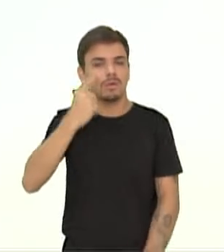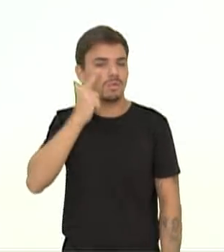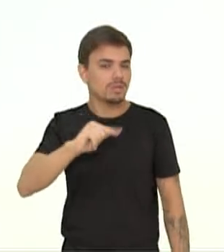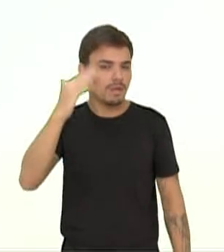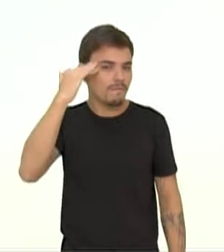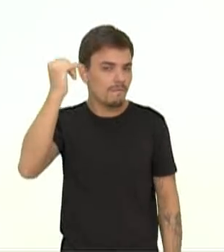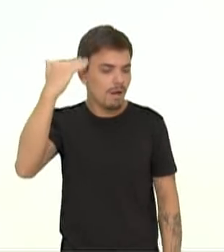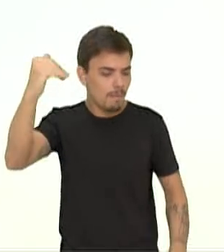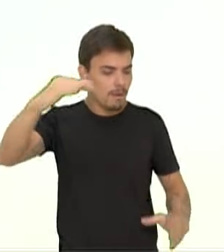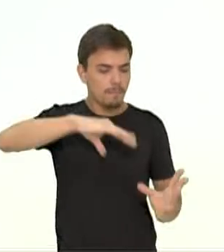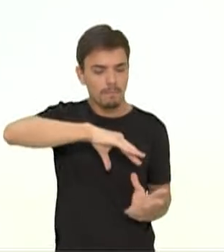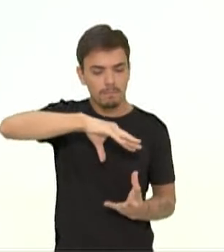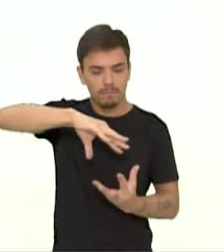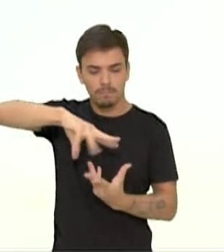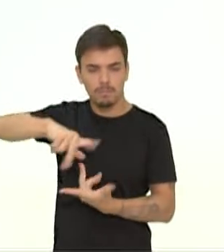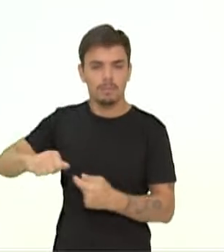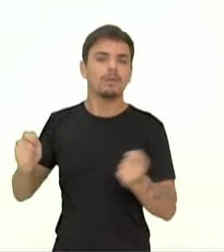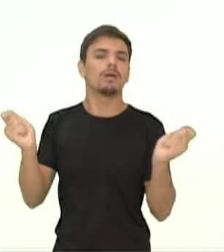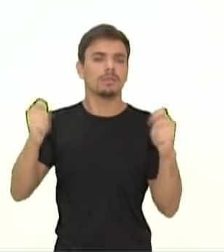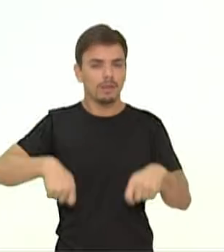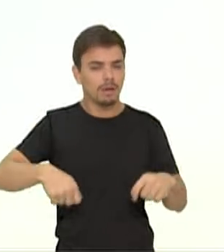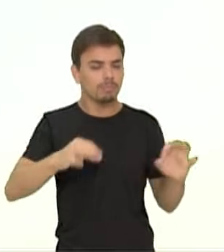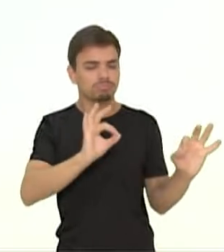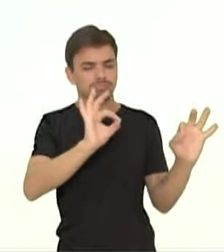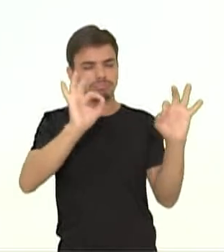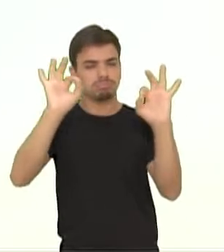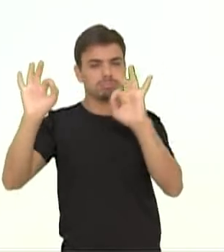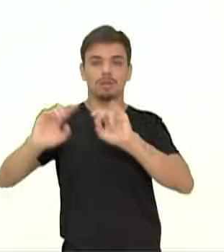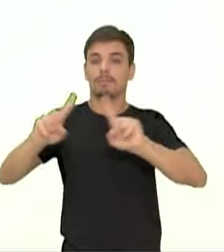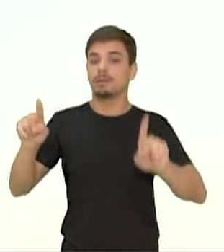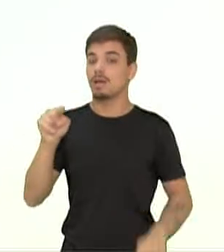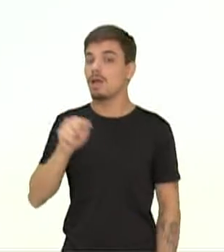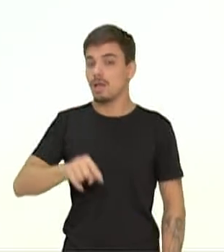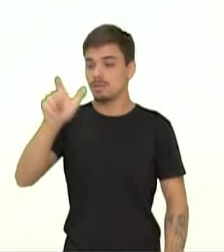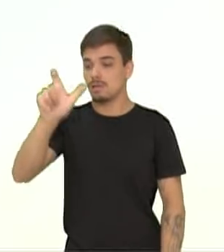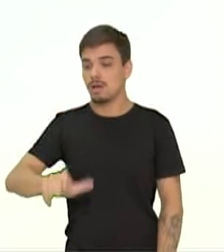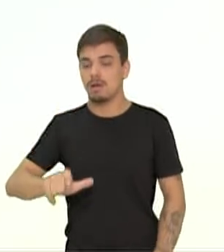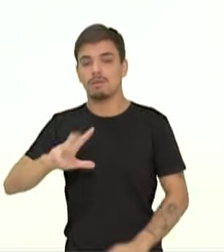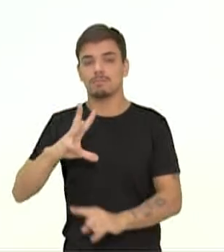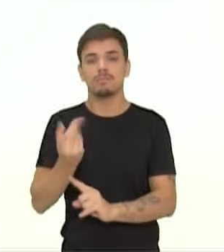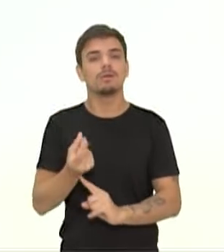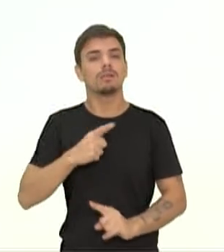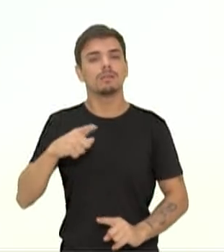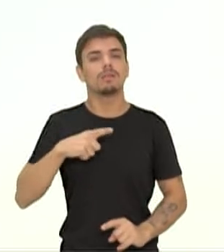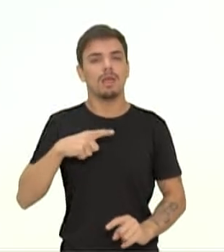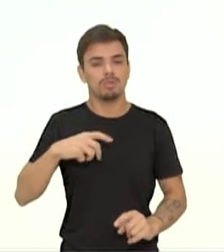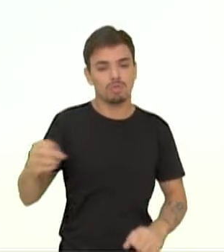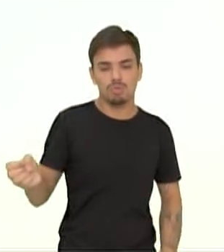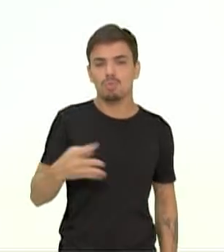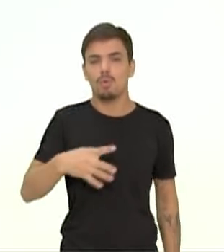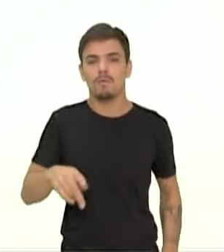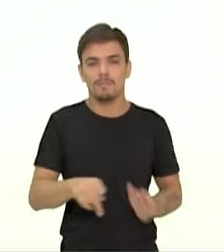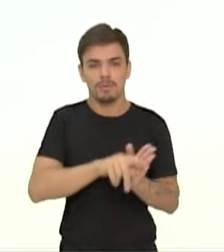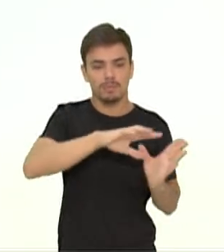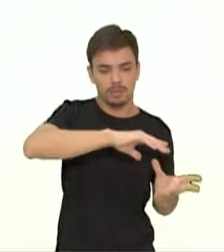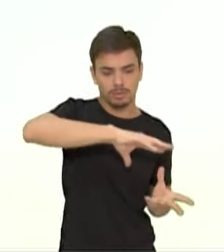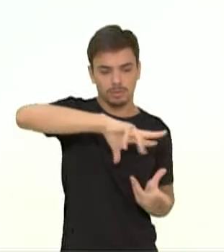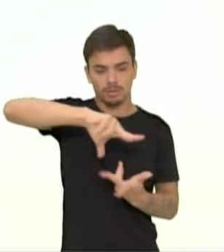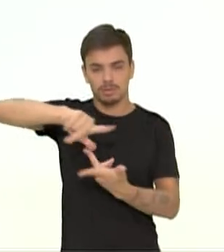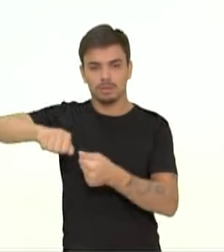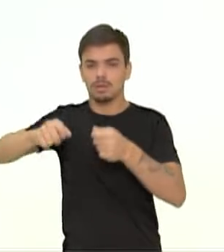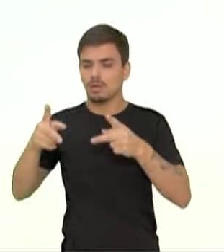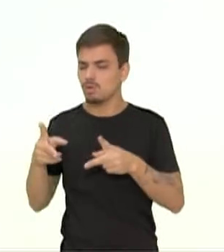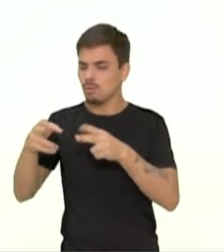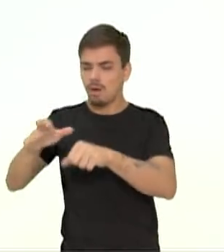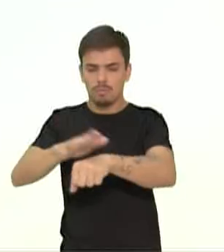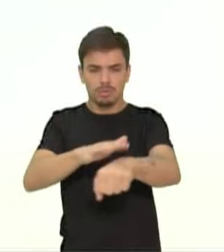mundial e podemos apreciá-la. Inclusive, esses músicos fazem até lançamentos mundiais, né, simultâneos.